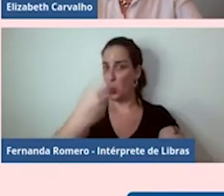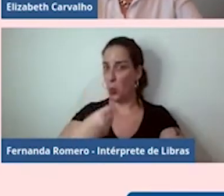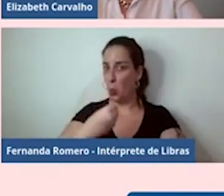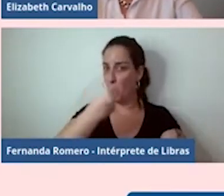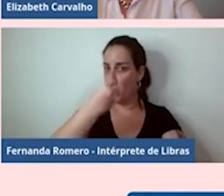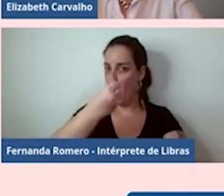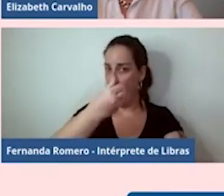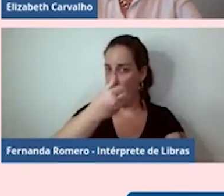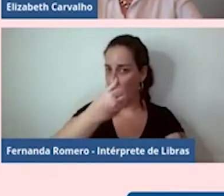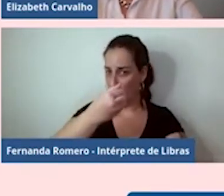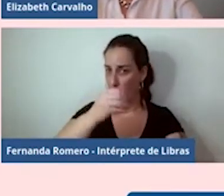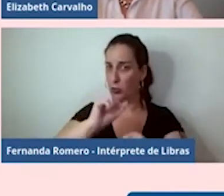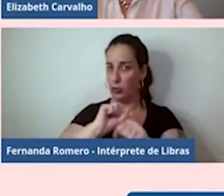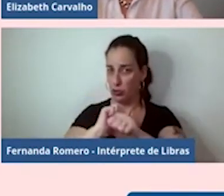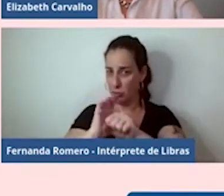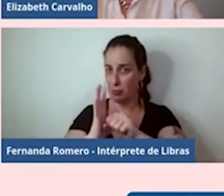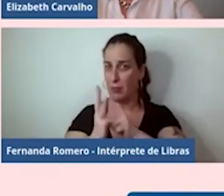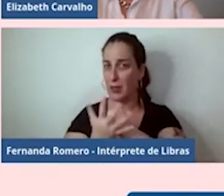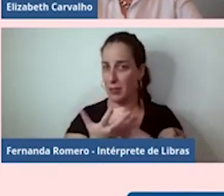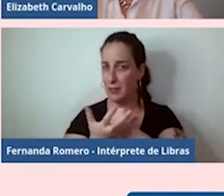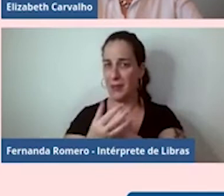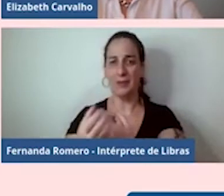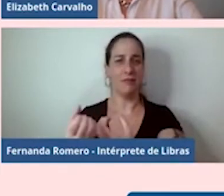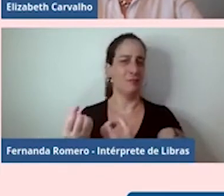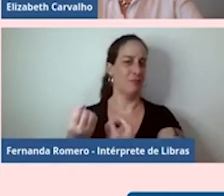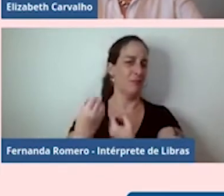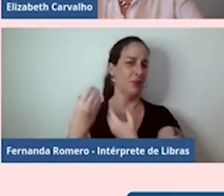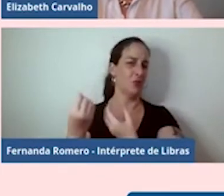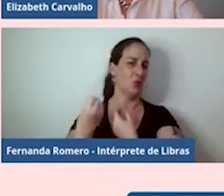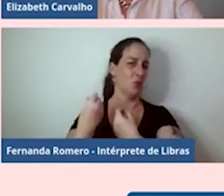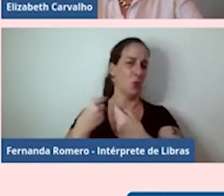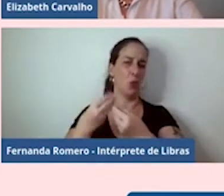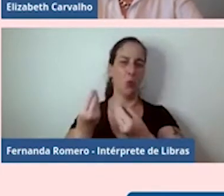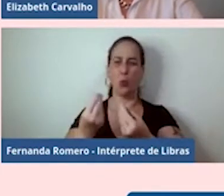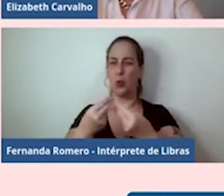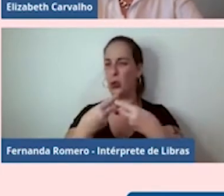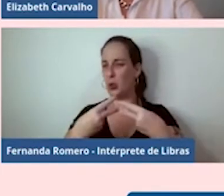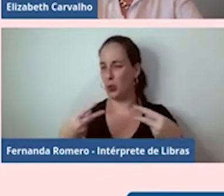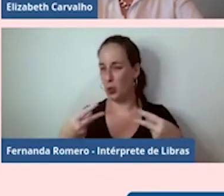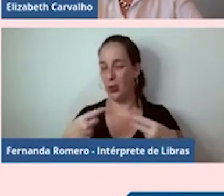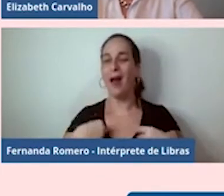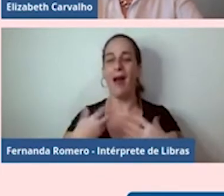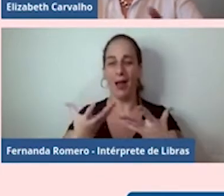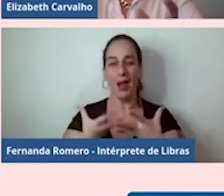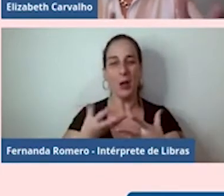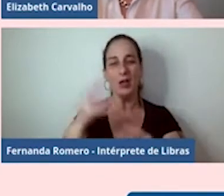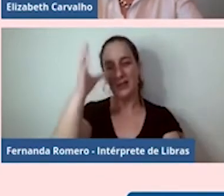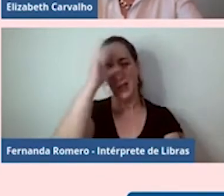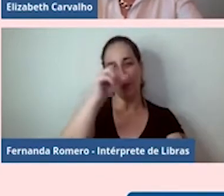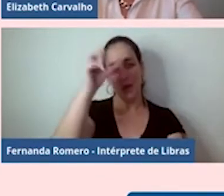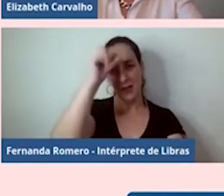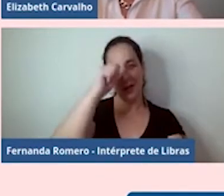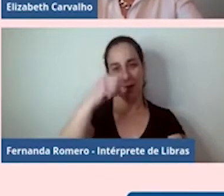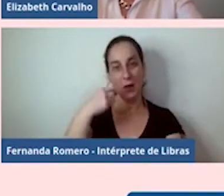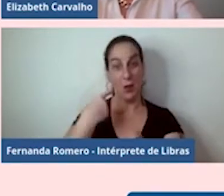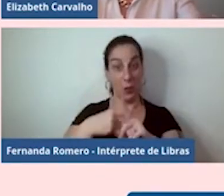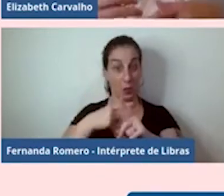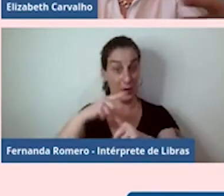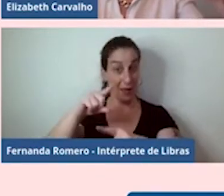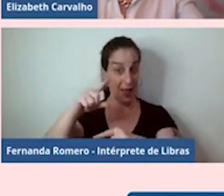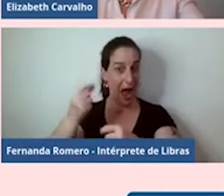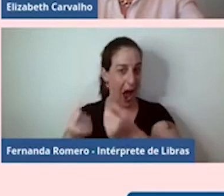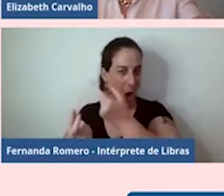de pandemia, eu acho que nos ensinou tanta coisa, ensinou para quem quer aprender, né? Porque para algumas